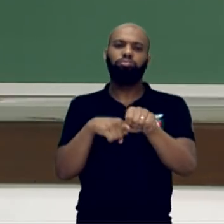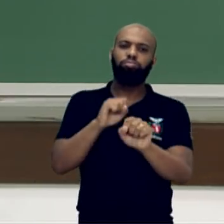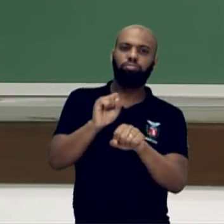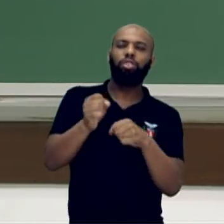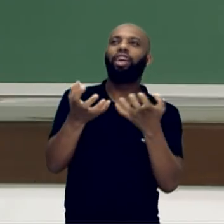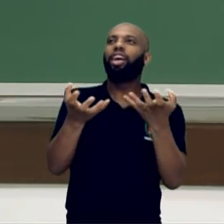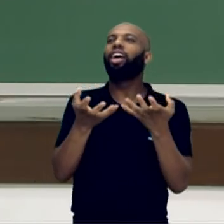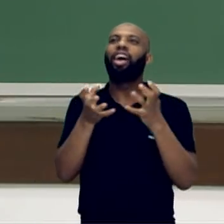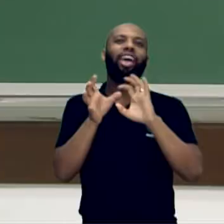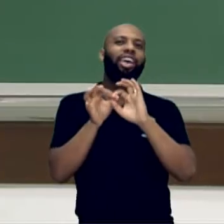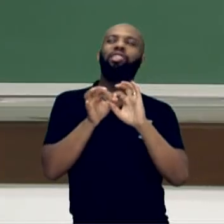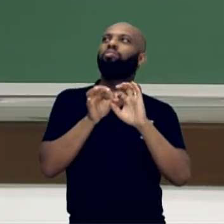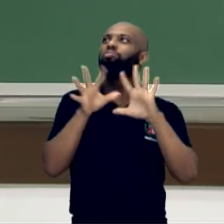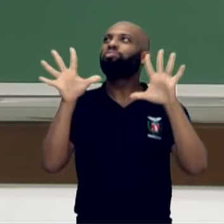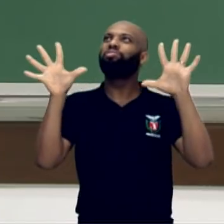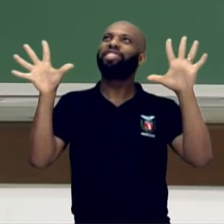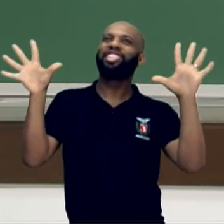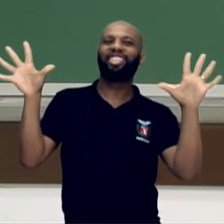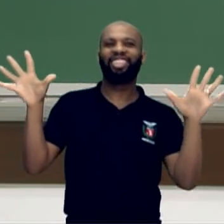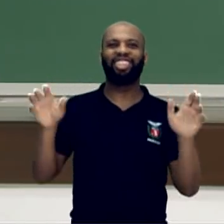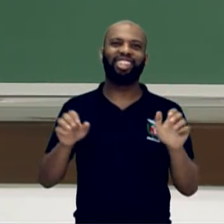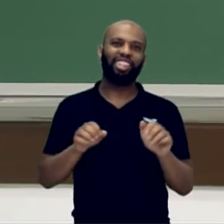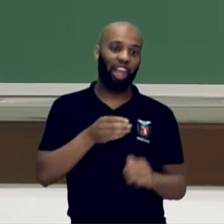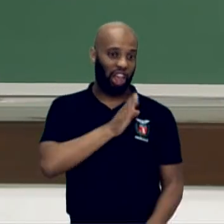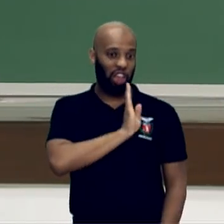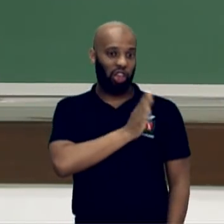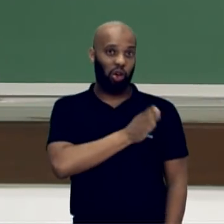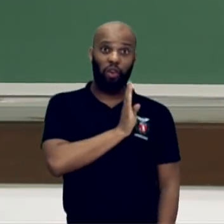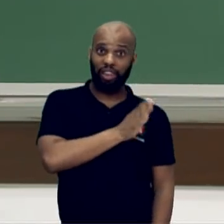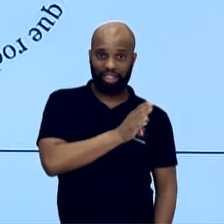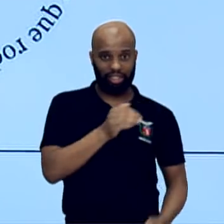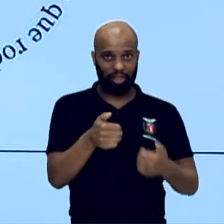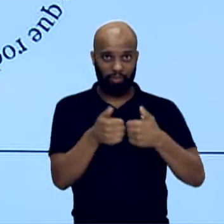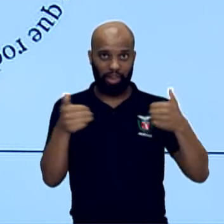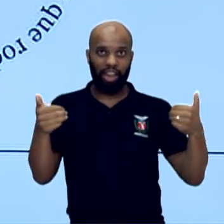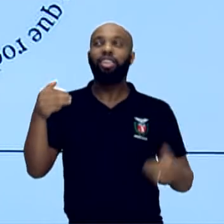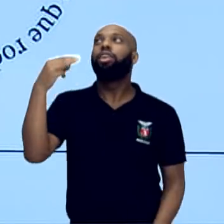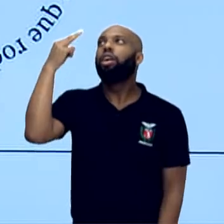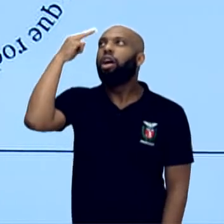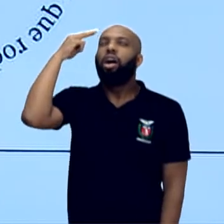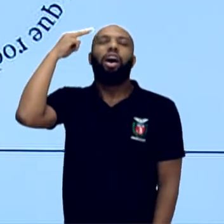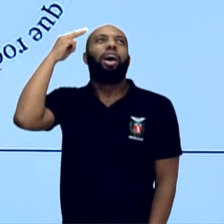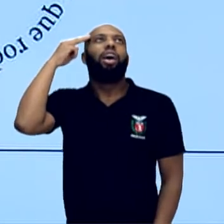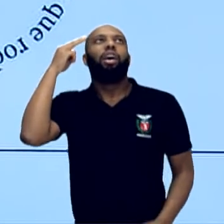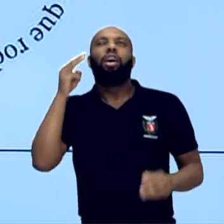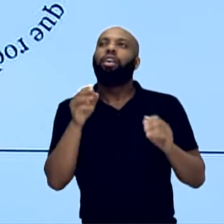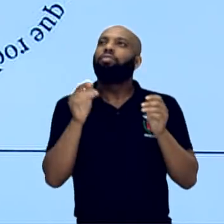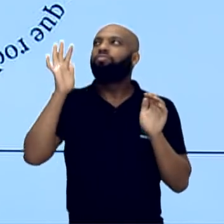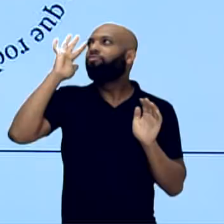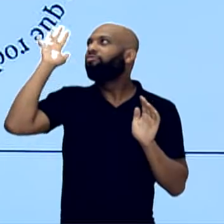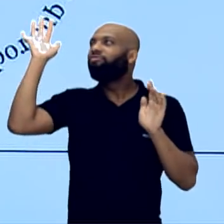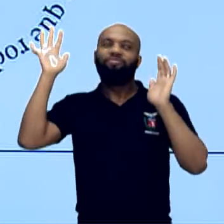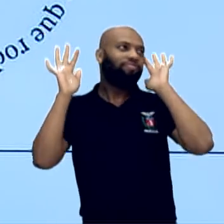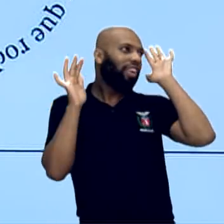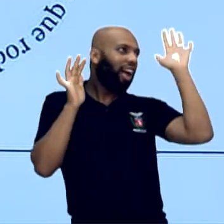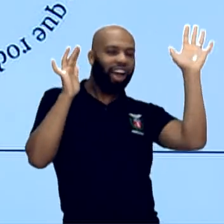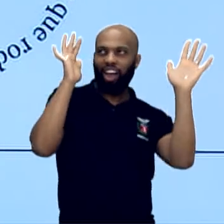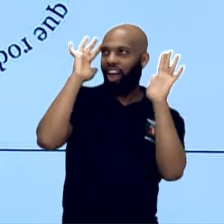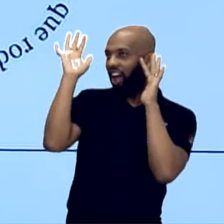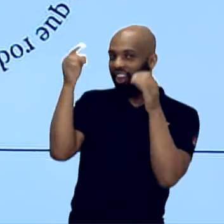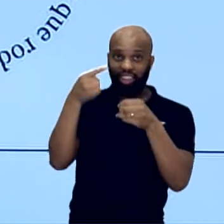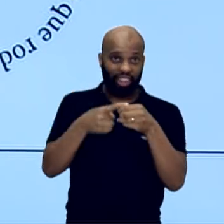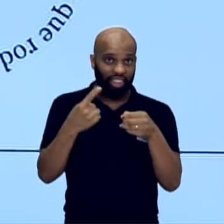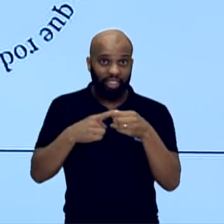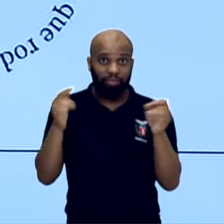almejo a liberdade. Aí o coração aqui separado. Mente percorre assim a cidade. E ele